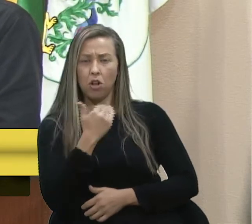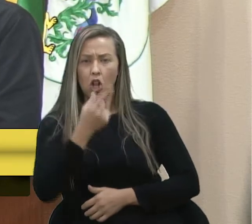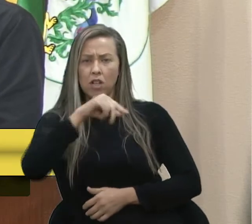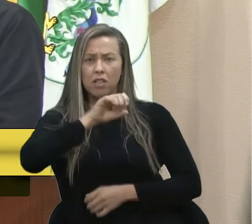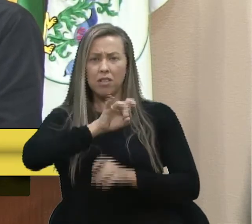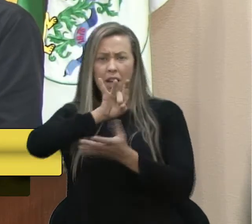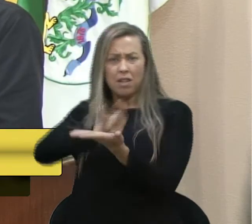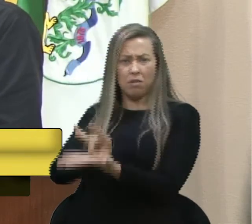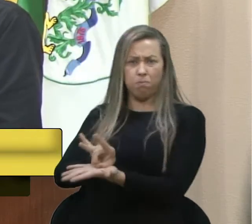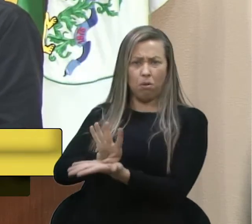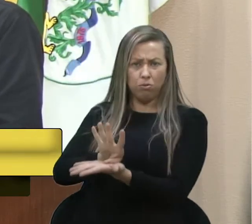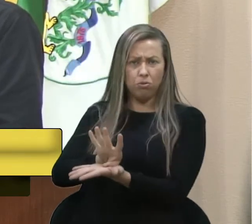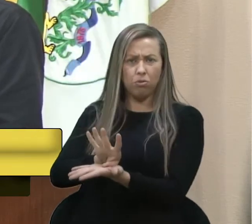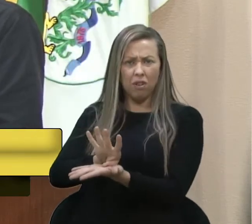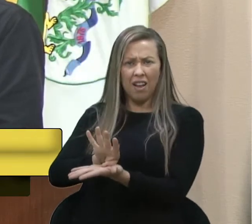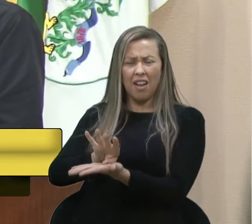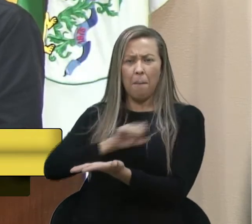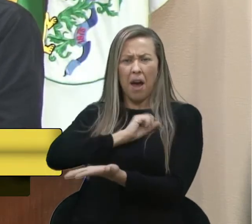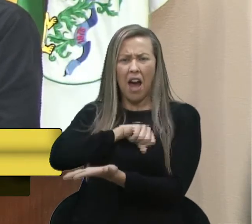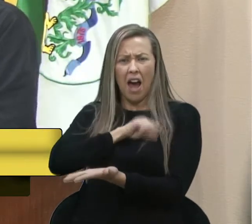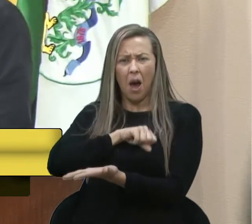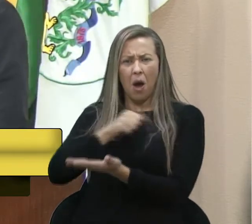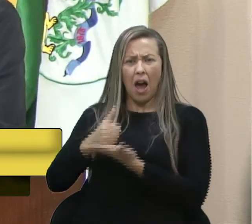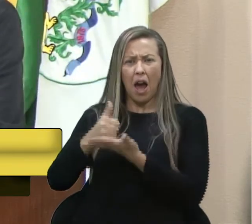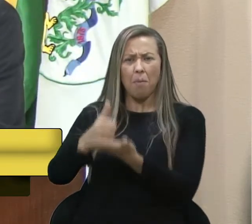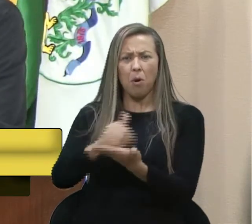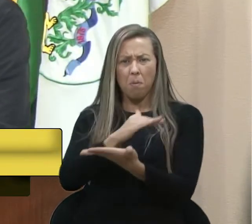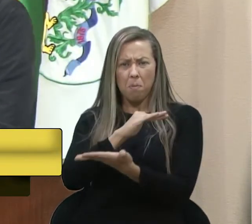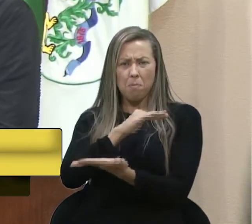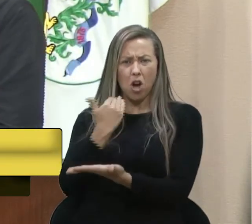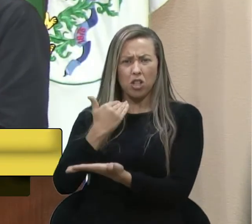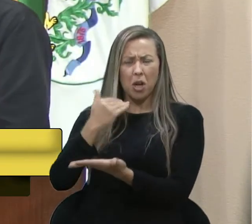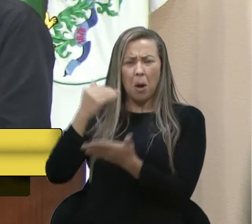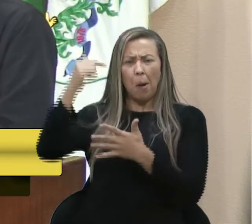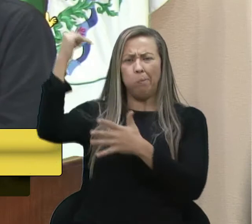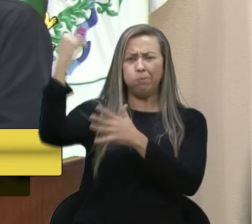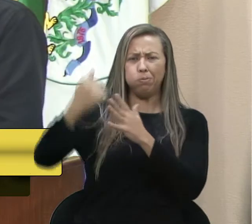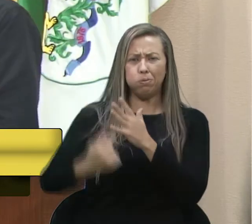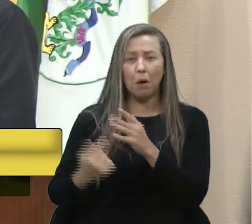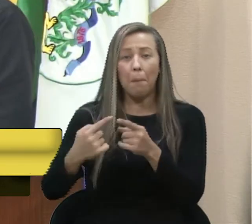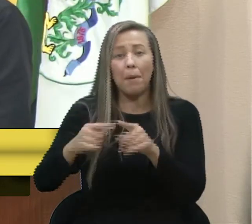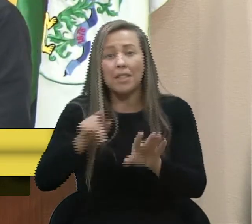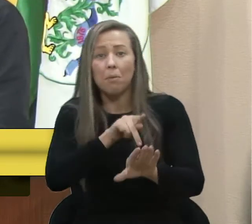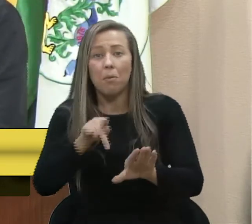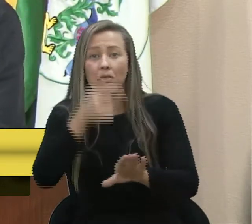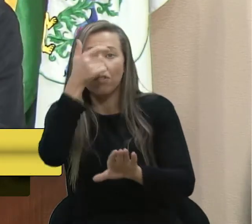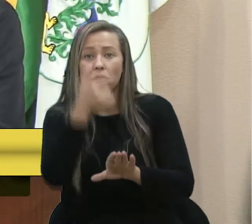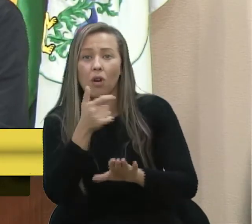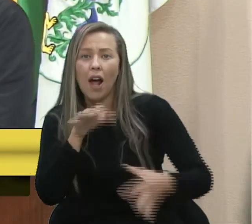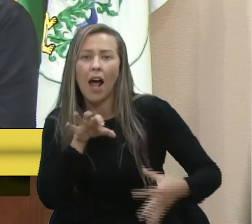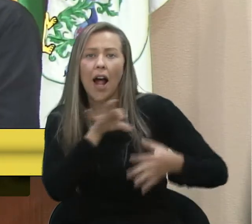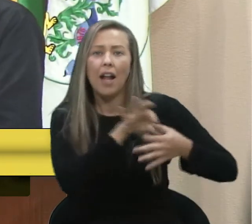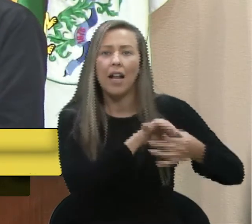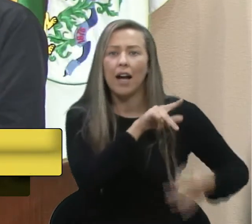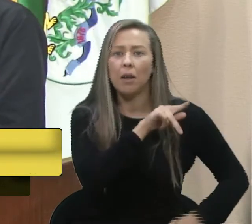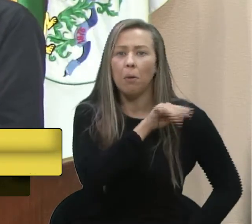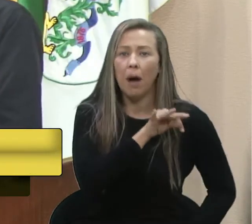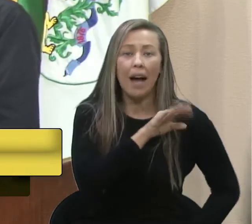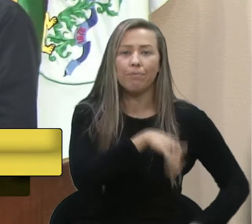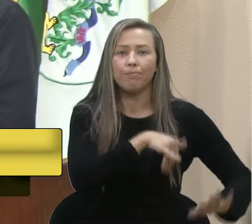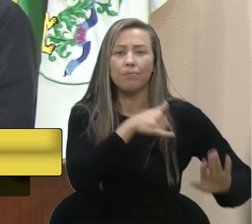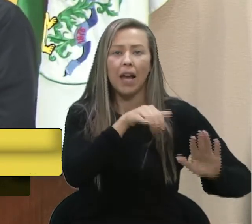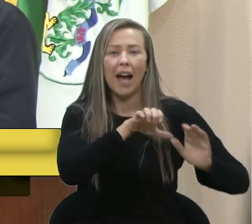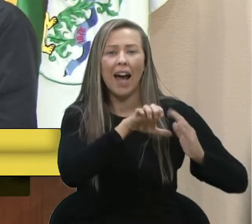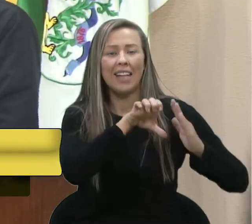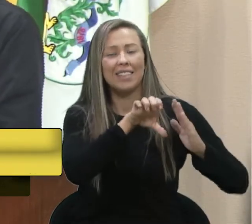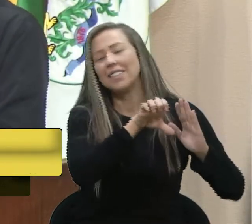escrachados. Genocidas, apoiadores de morte, ia ser chamado de tudo. Mas como é uma professora ligada à esquerda, recebeu até nota, né?